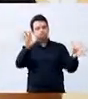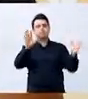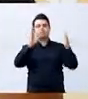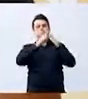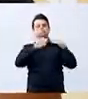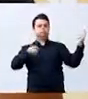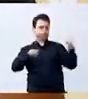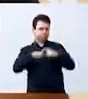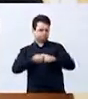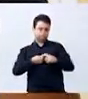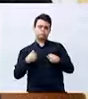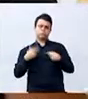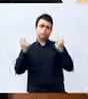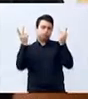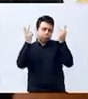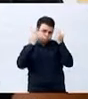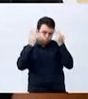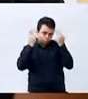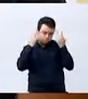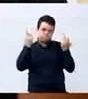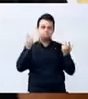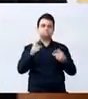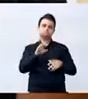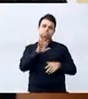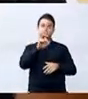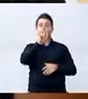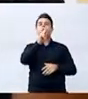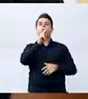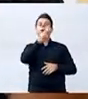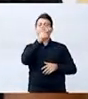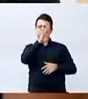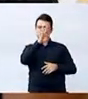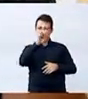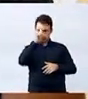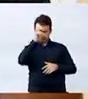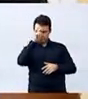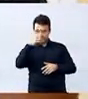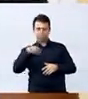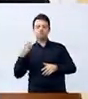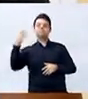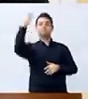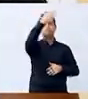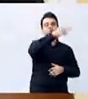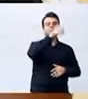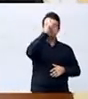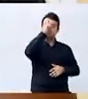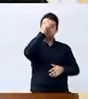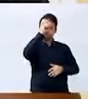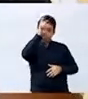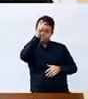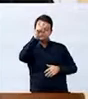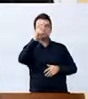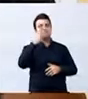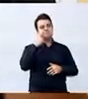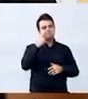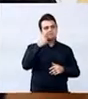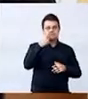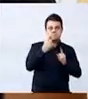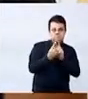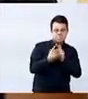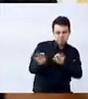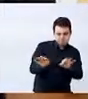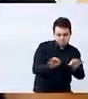tudo normal. Passava na HB cada 15 dias para acompanhar. E